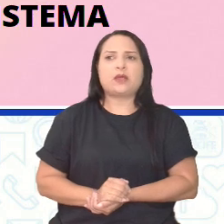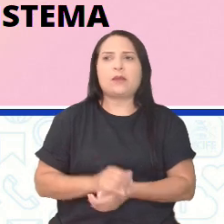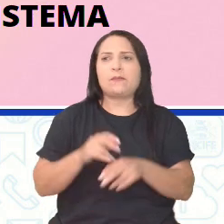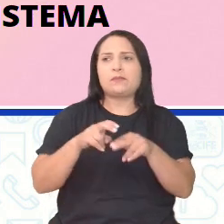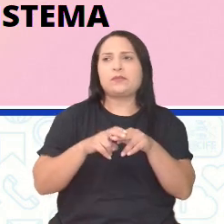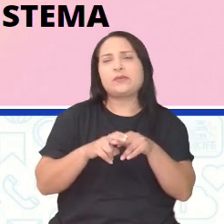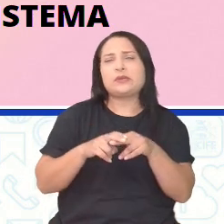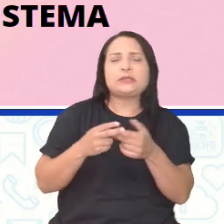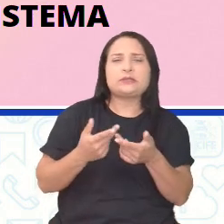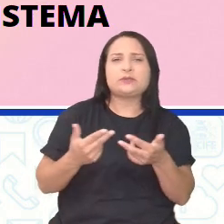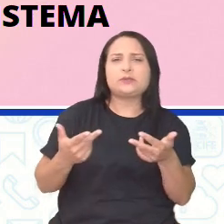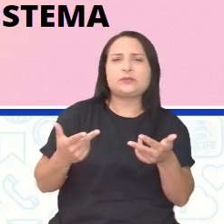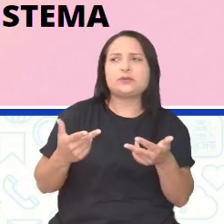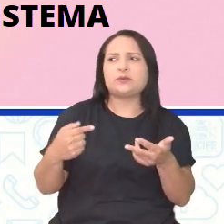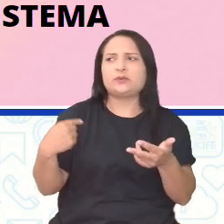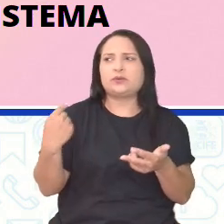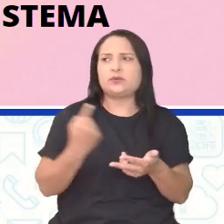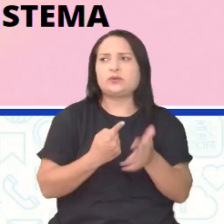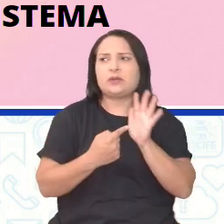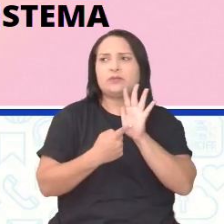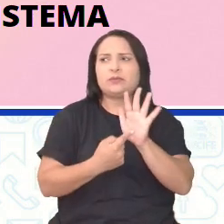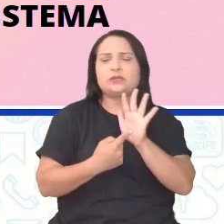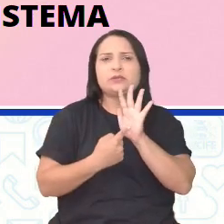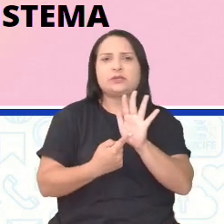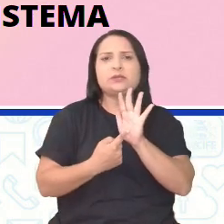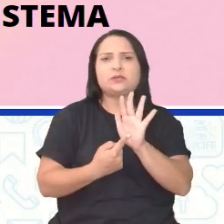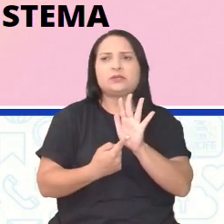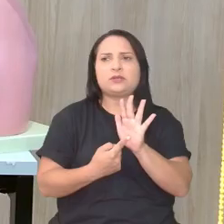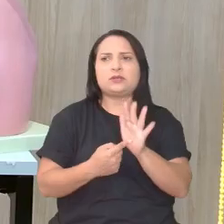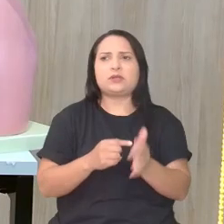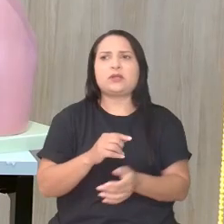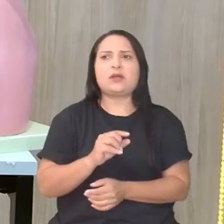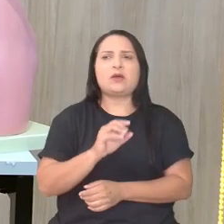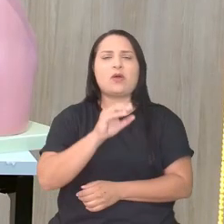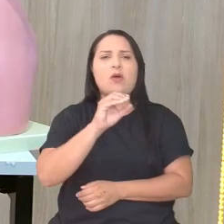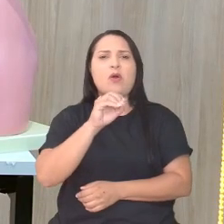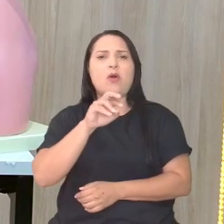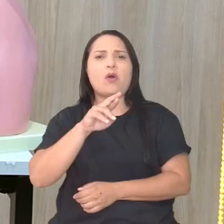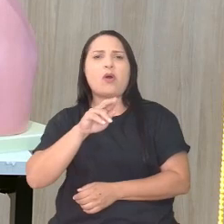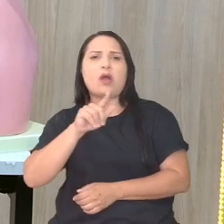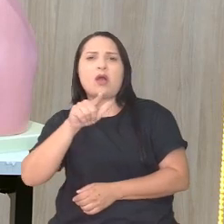vezes aqui, nós vamos apresentar a questão aí de órgãos, ok?